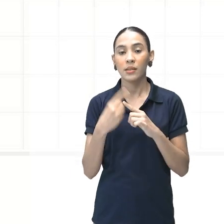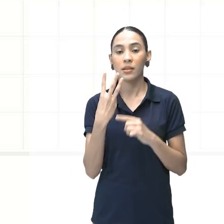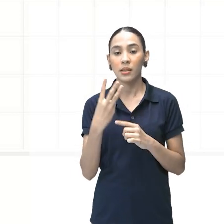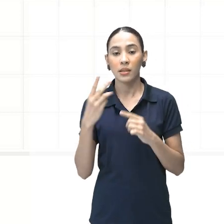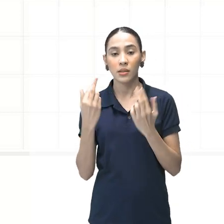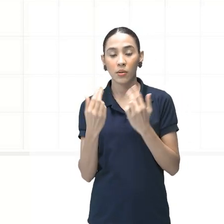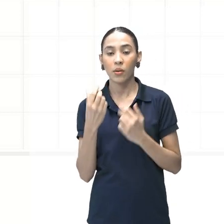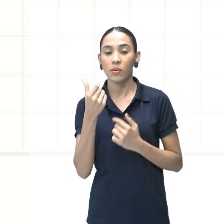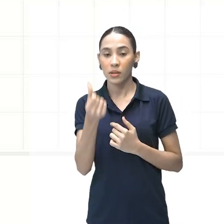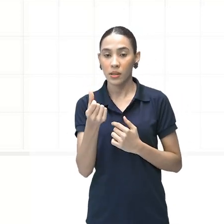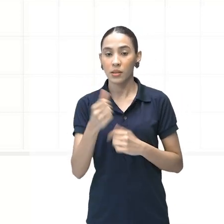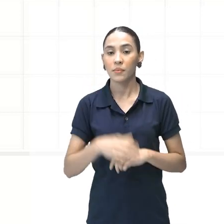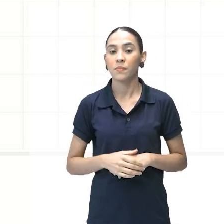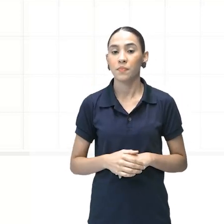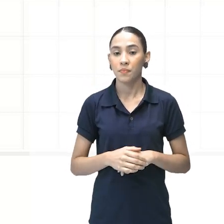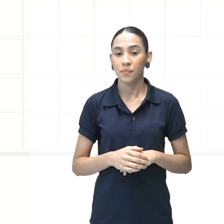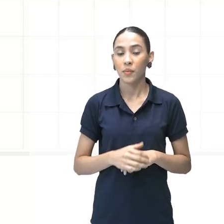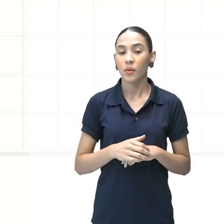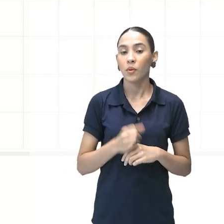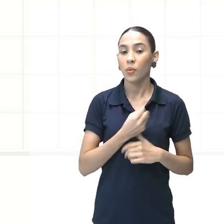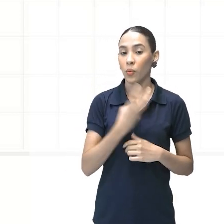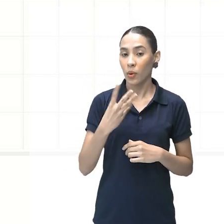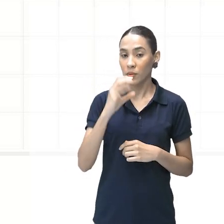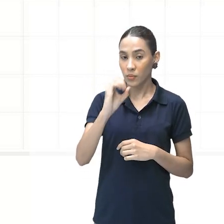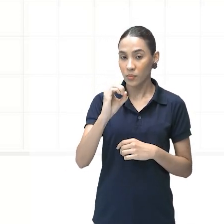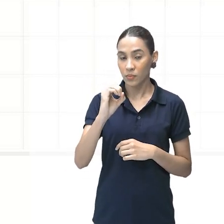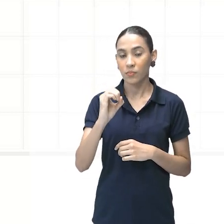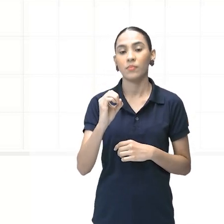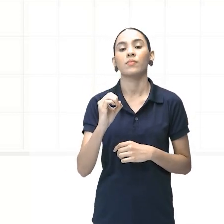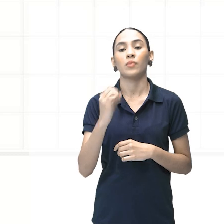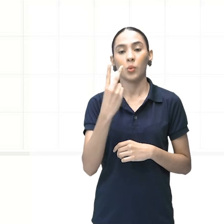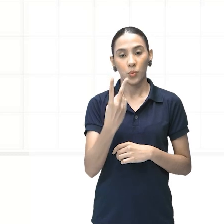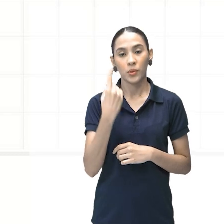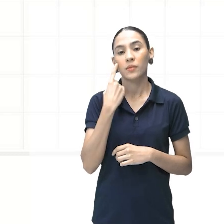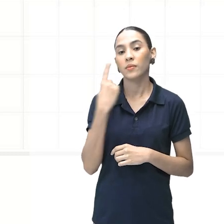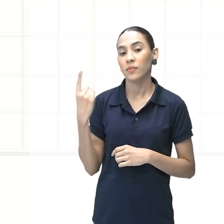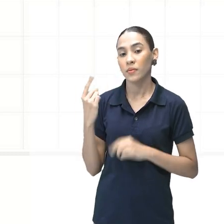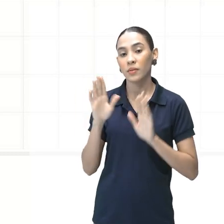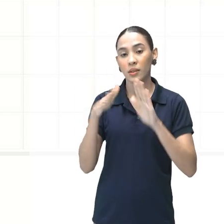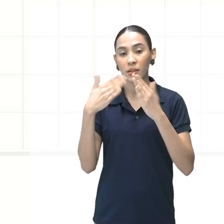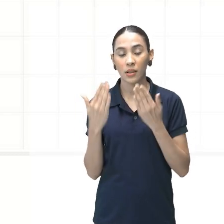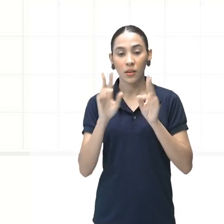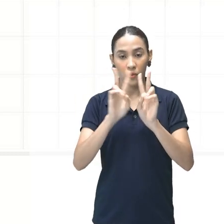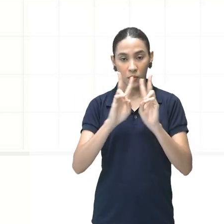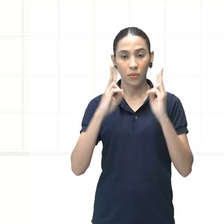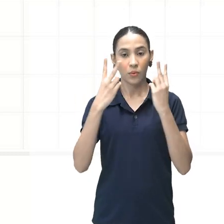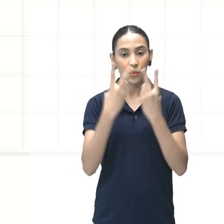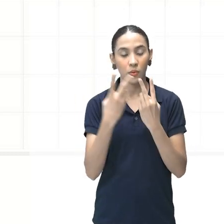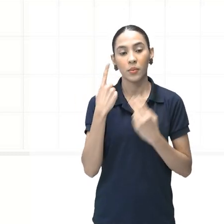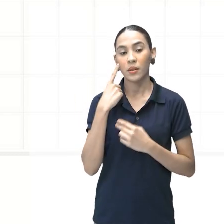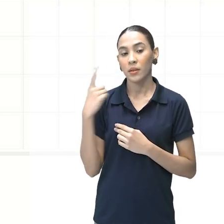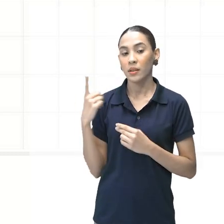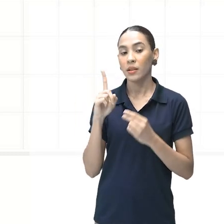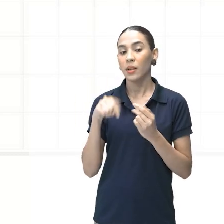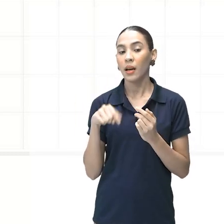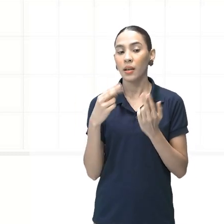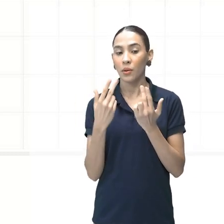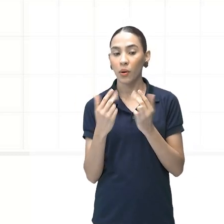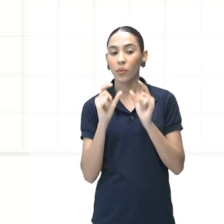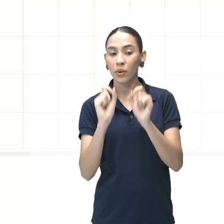Quantas casas eu tenho atrás da vírgula? Aqui, ó, 2. Então, vou ter 2. Então, o volume, nesse caso, vai ser de